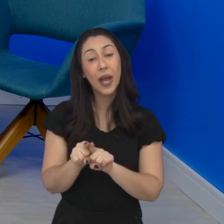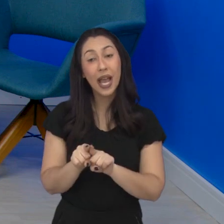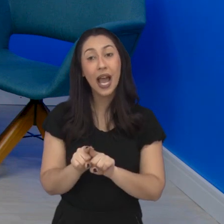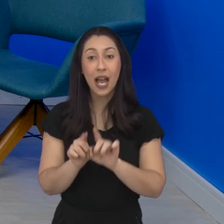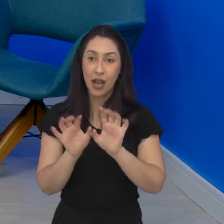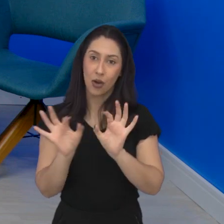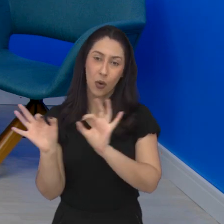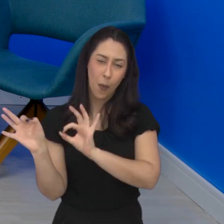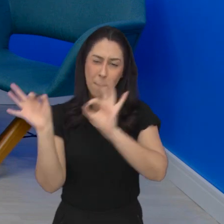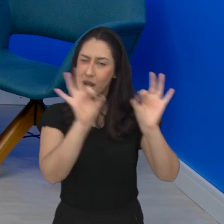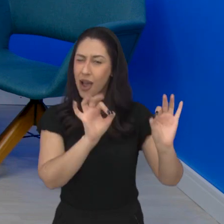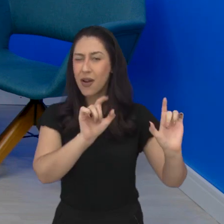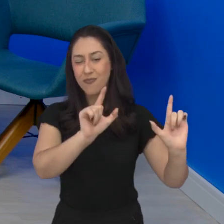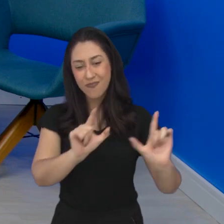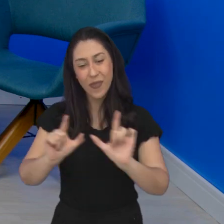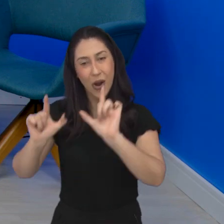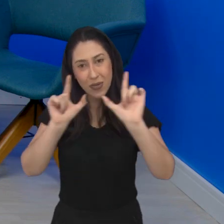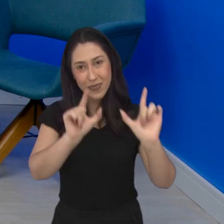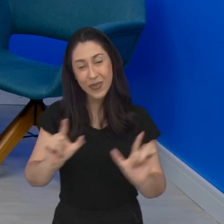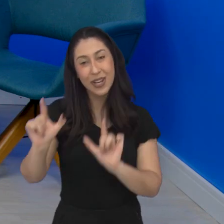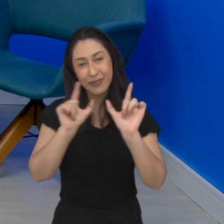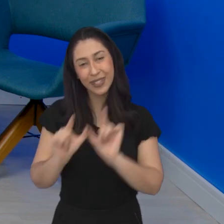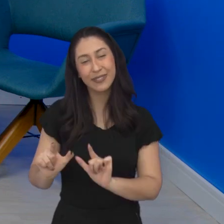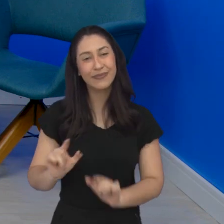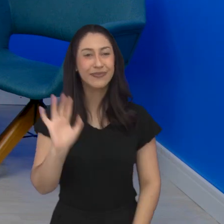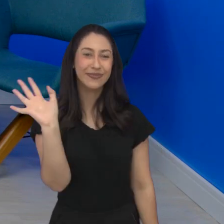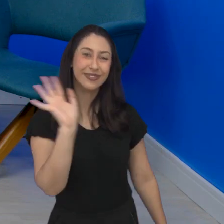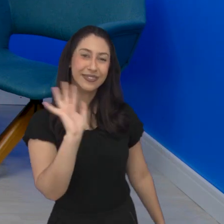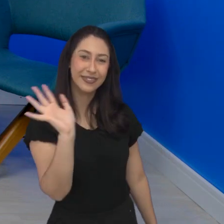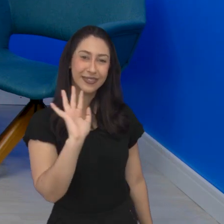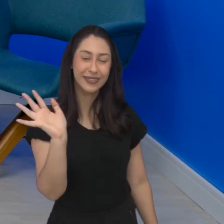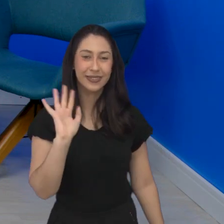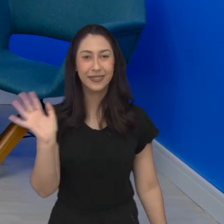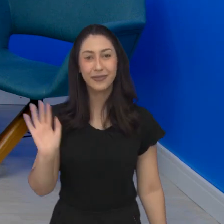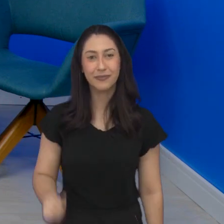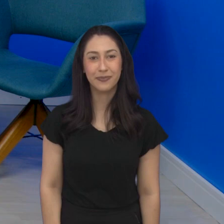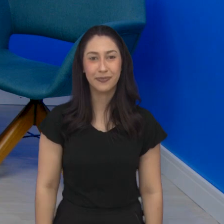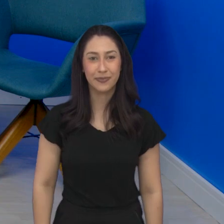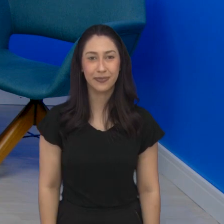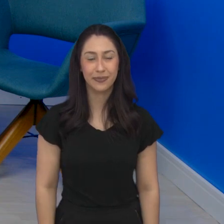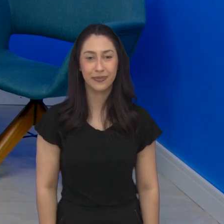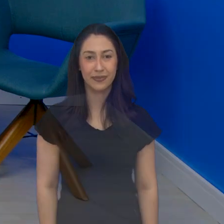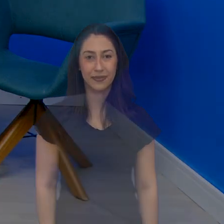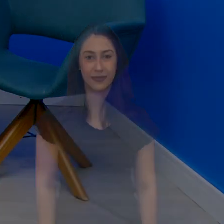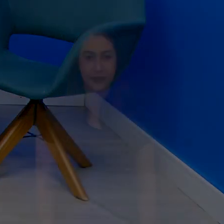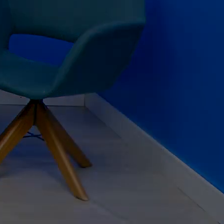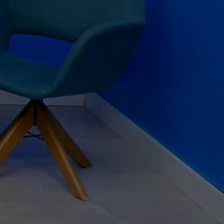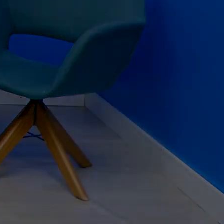pode ficar ligado nas nossas reprises durante a semana. É isso mesmo, gente. Tchau, tchau. Até semana que vem.